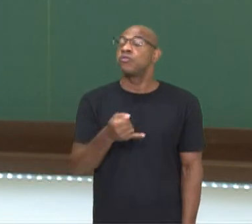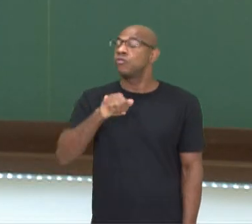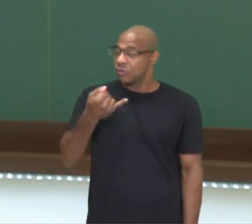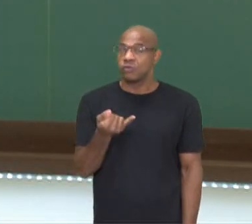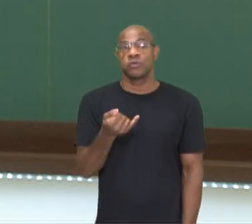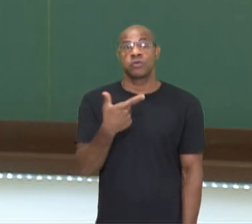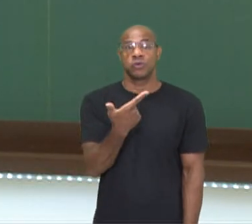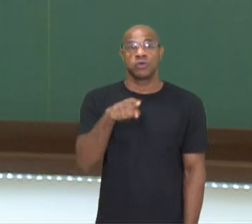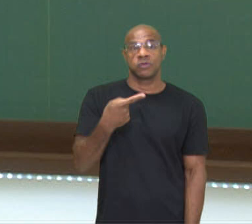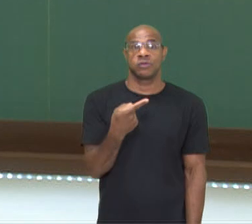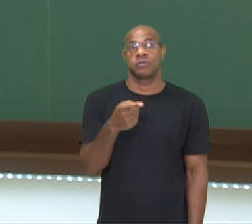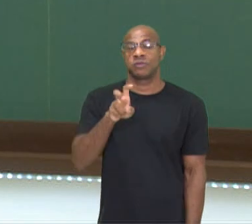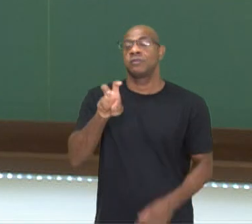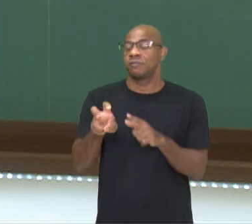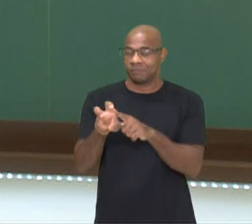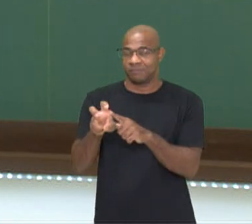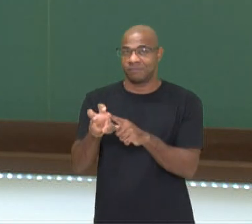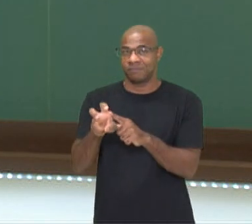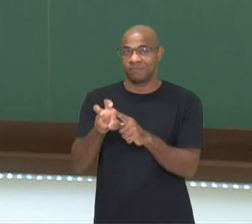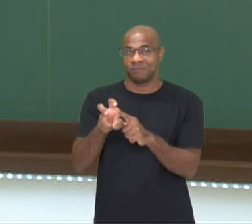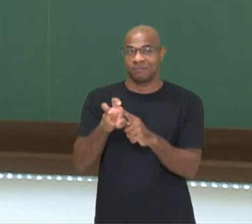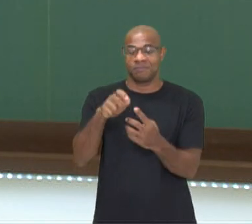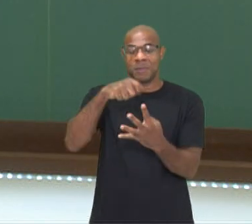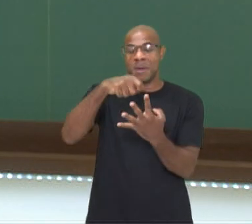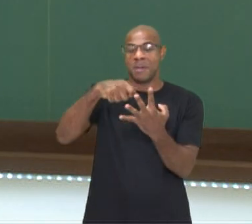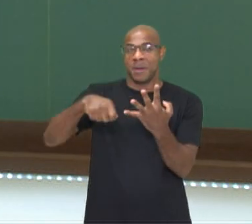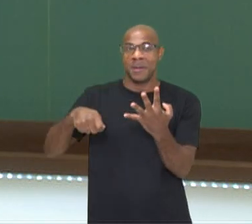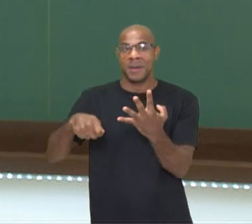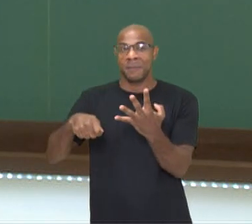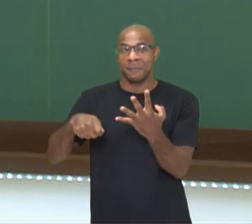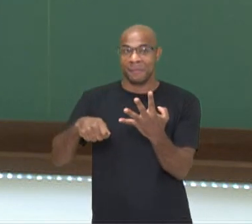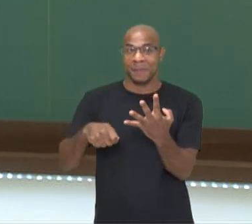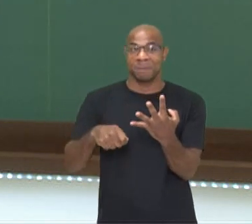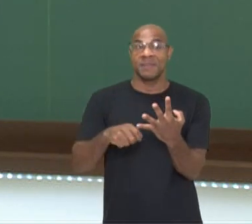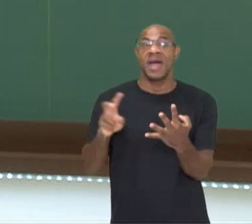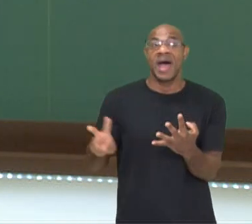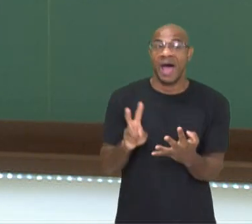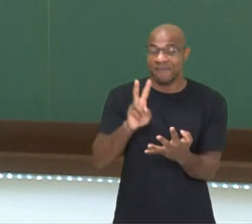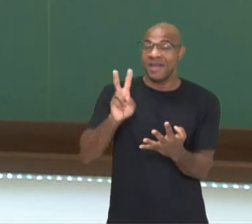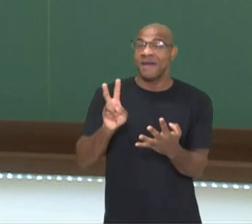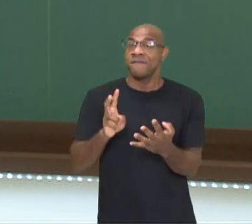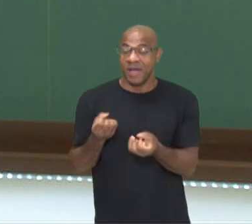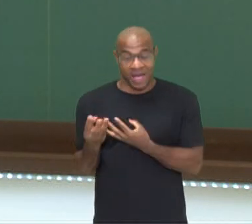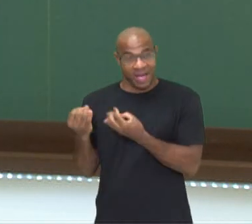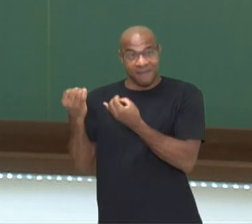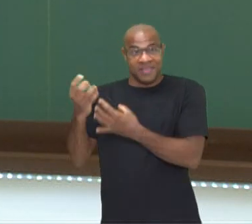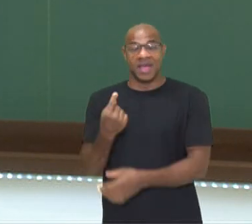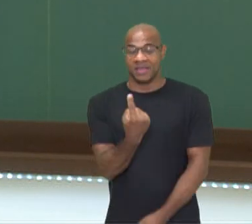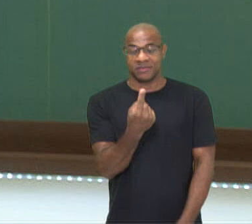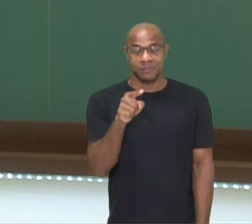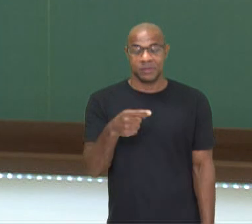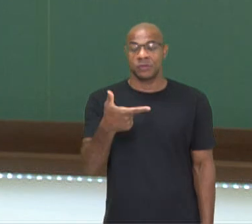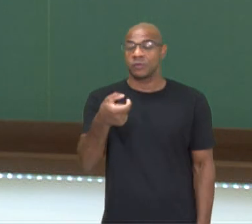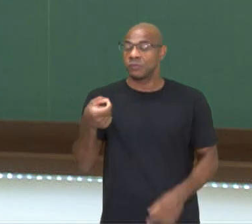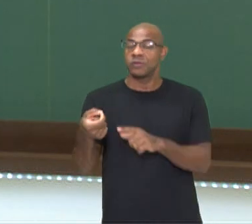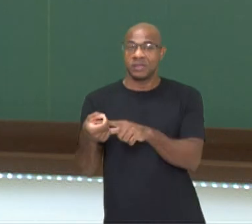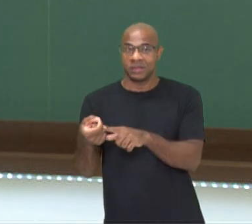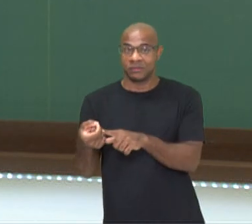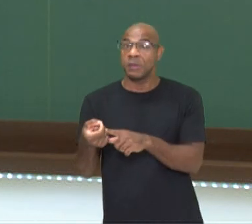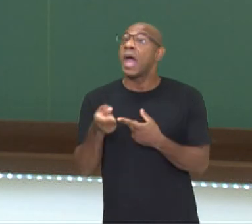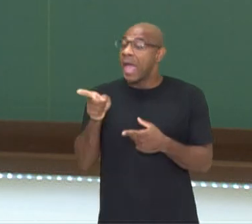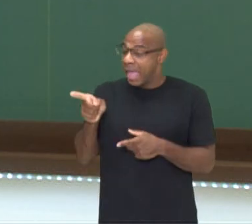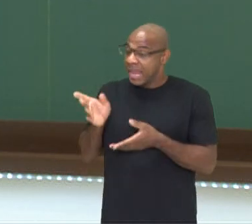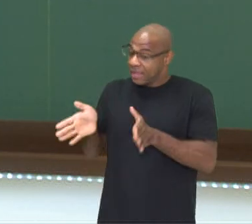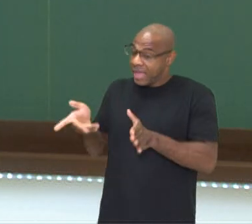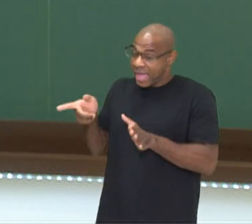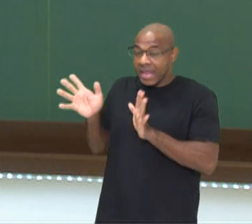simples de 2,5% ao mês. Lembrando que a viagem custa 1.200, dos quais ela já tem 200. Tá? Então, esse